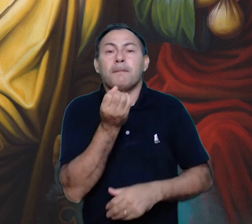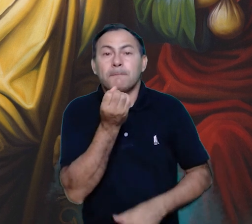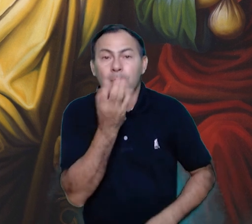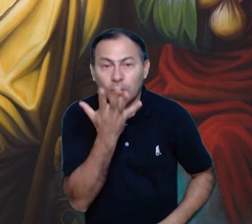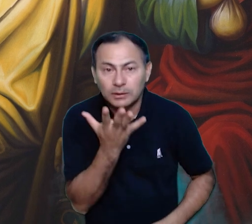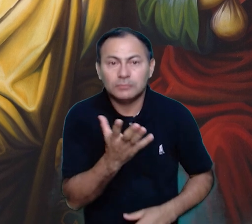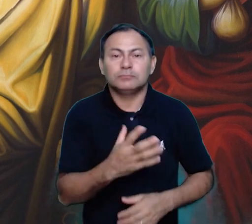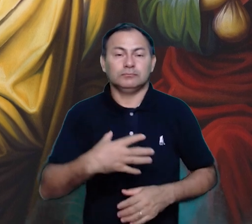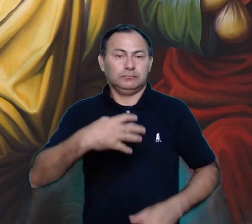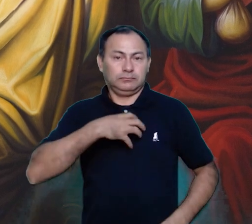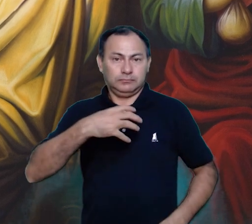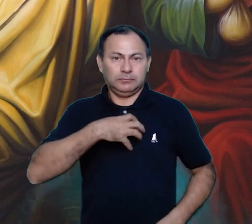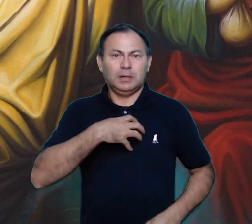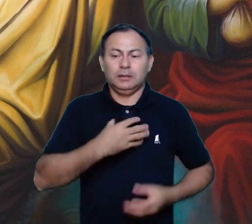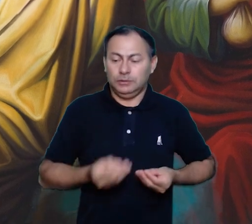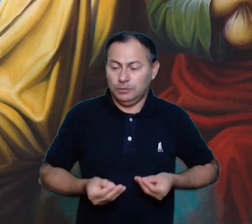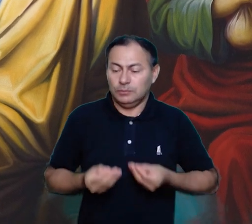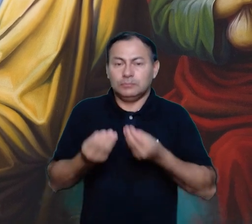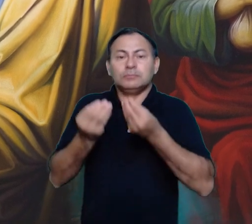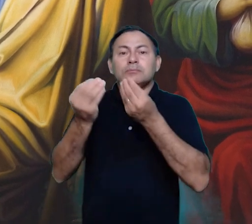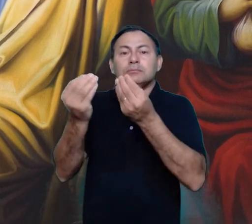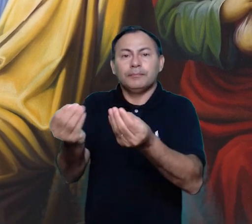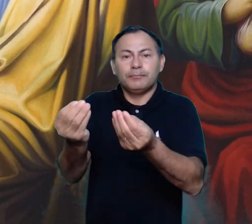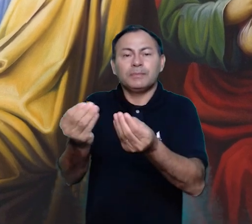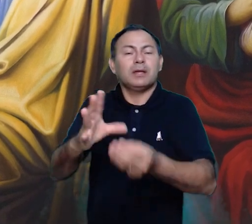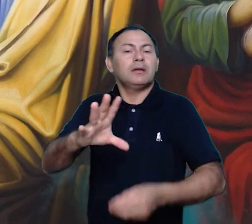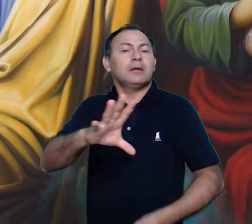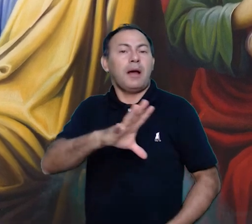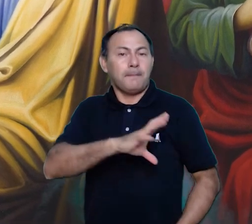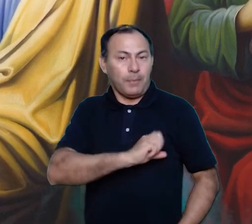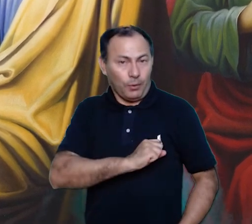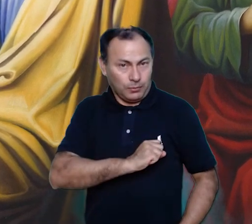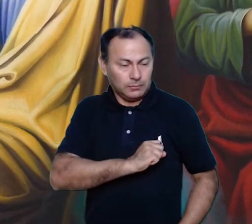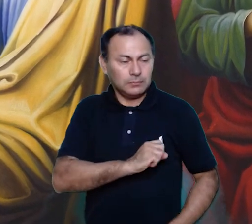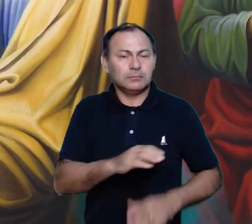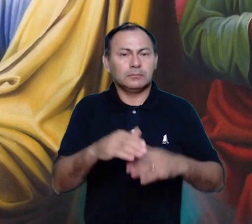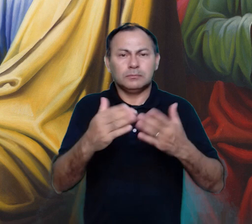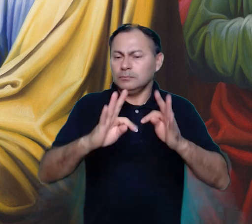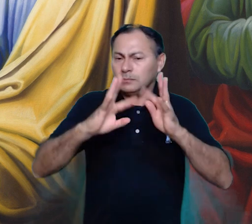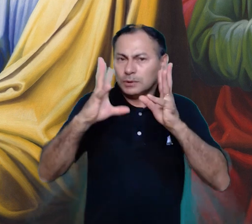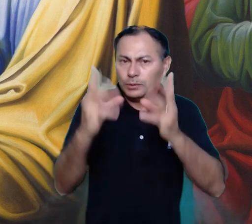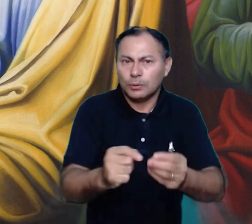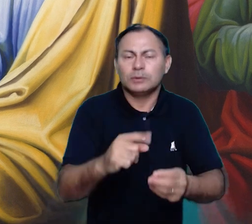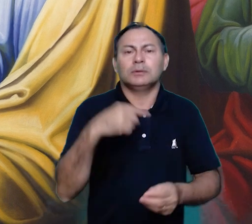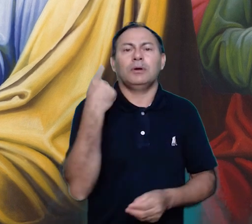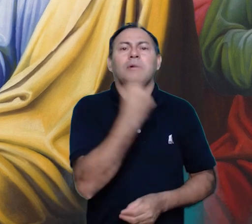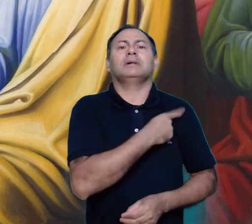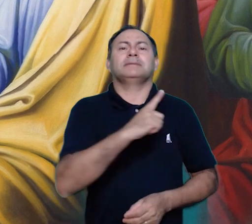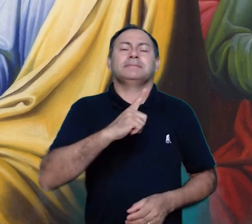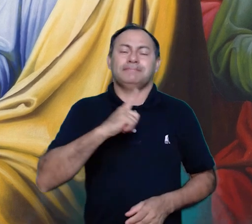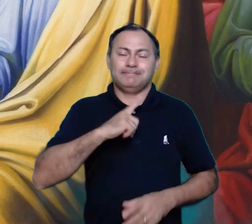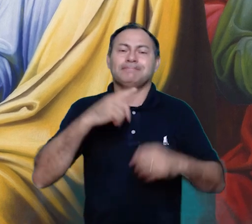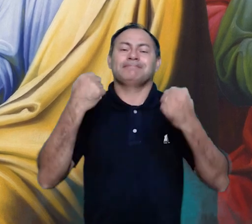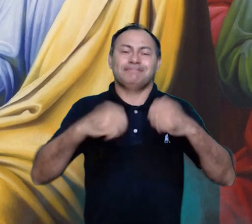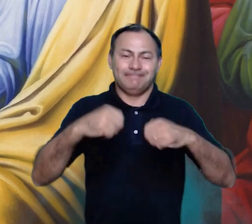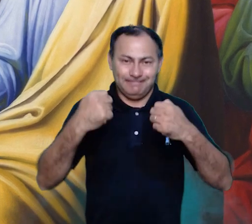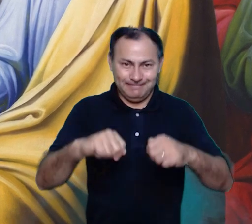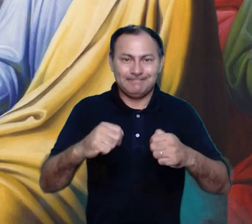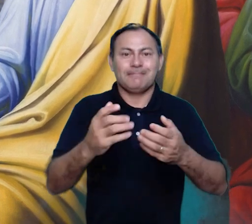tornou bondade, num gesto de doação e de amor, do qual todos